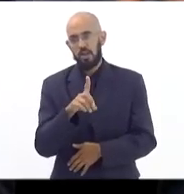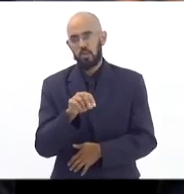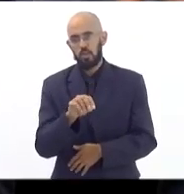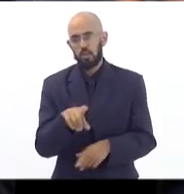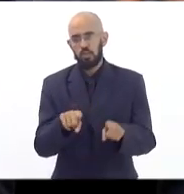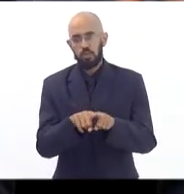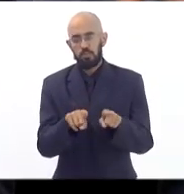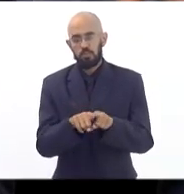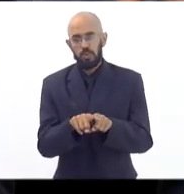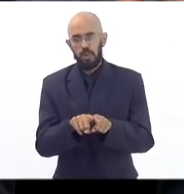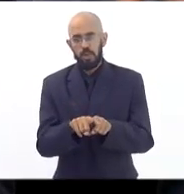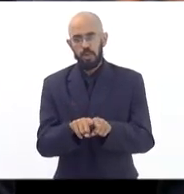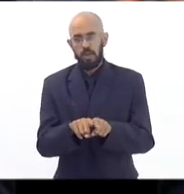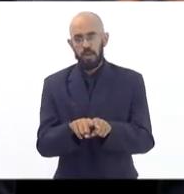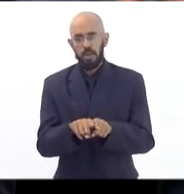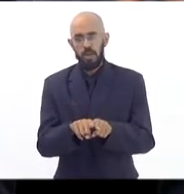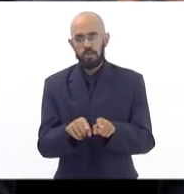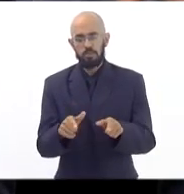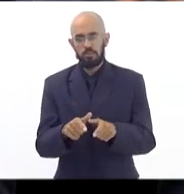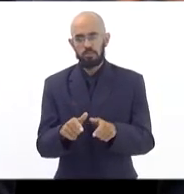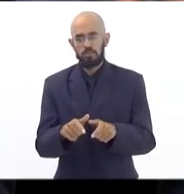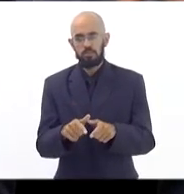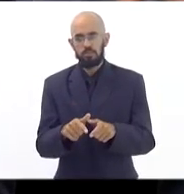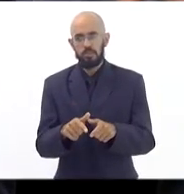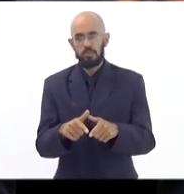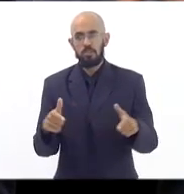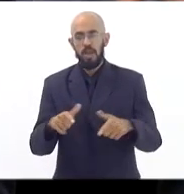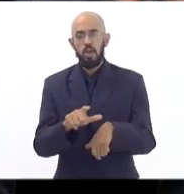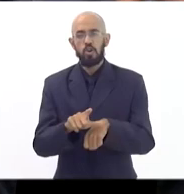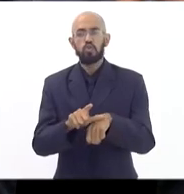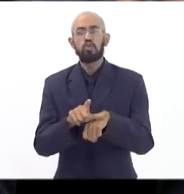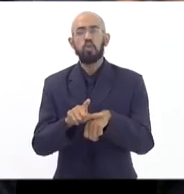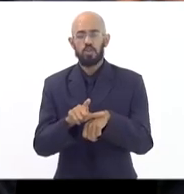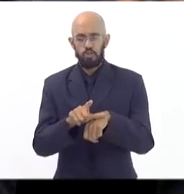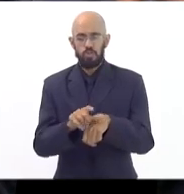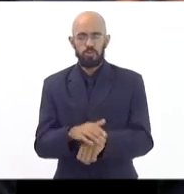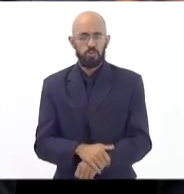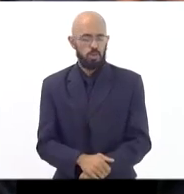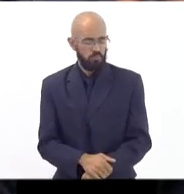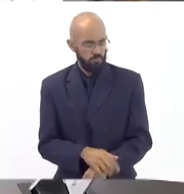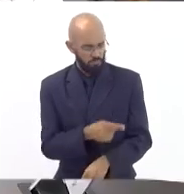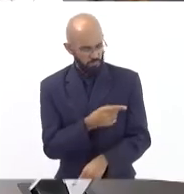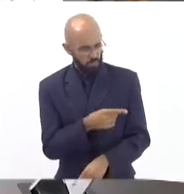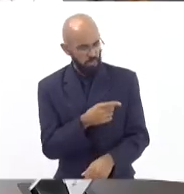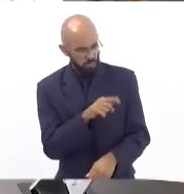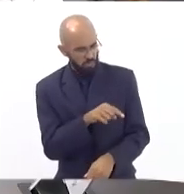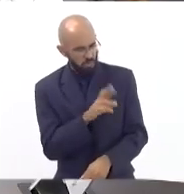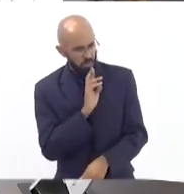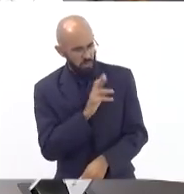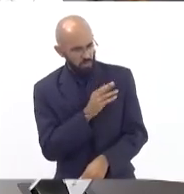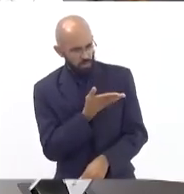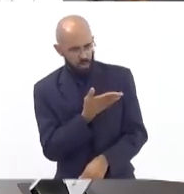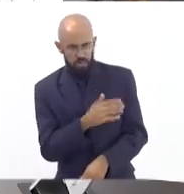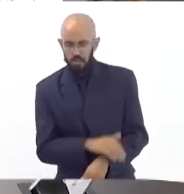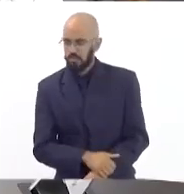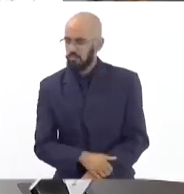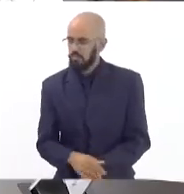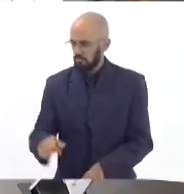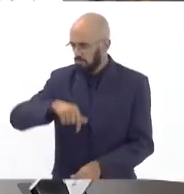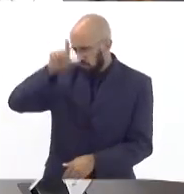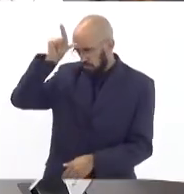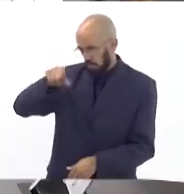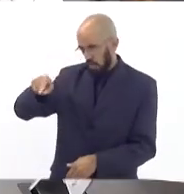recicladores eu acho que esses são os questionamentos não sei se eu respondia Deputado Luiz Paulo